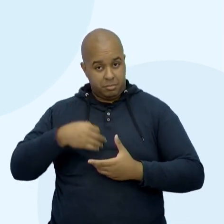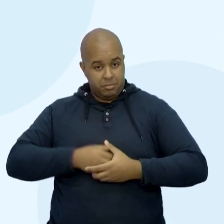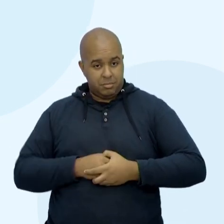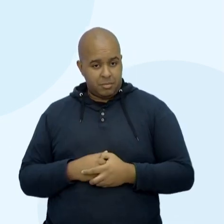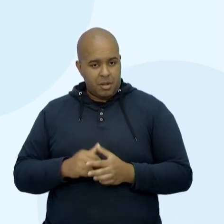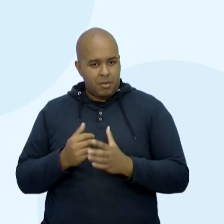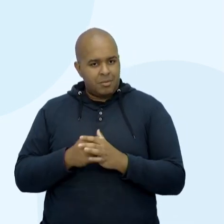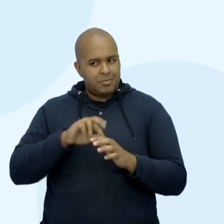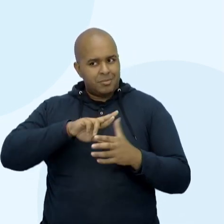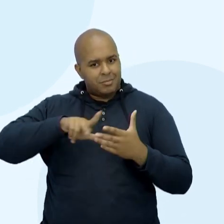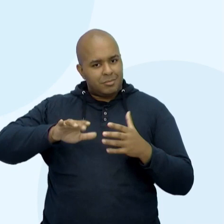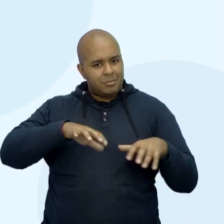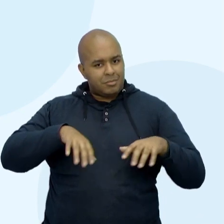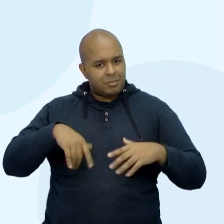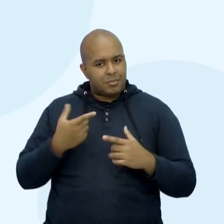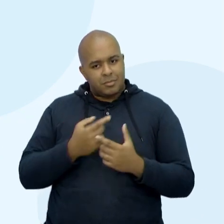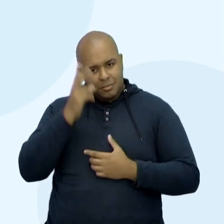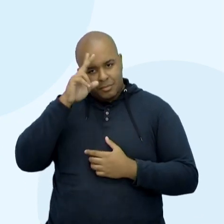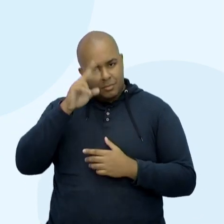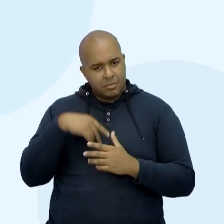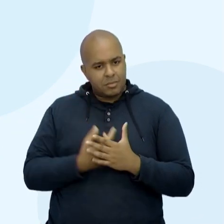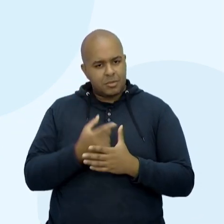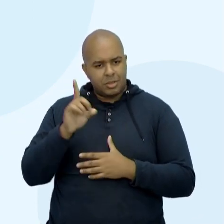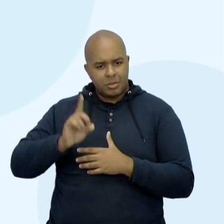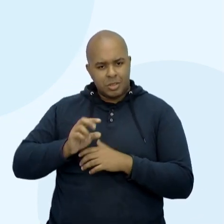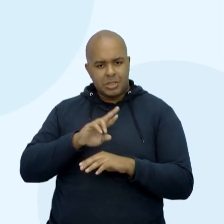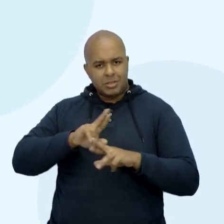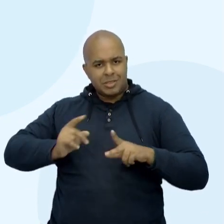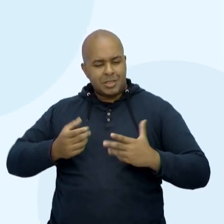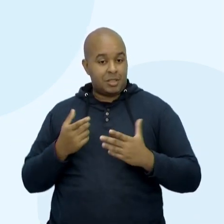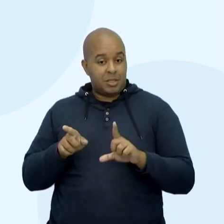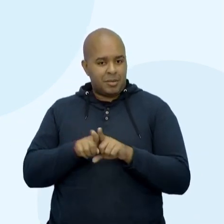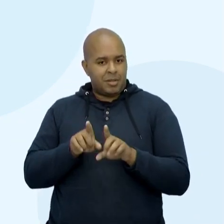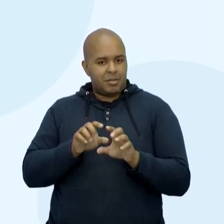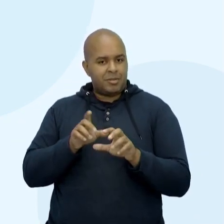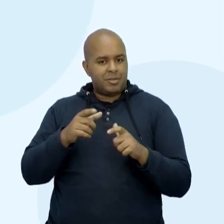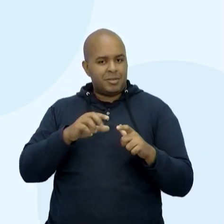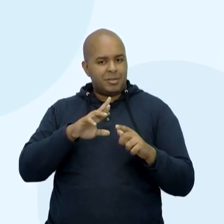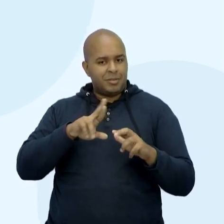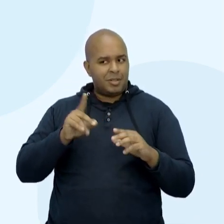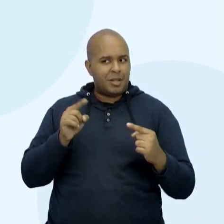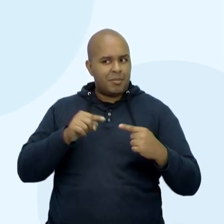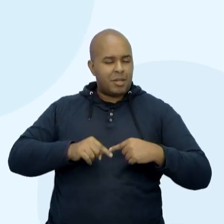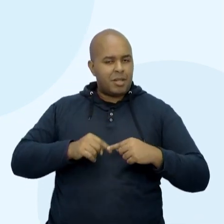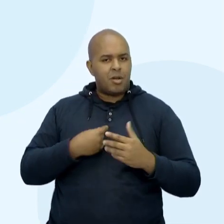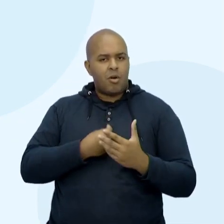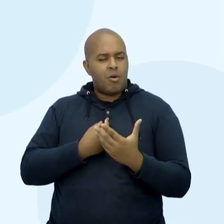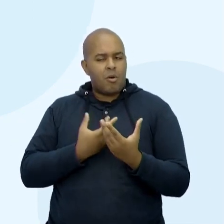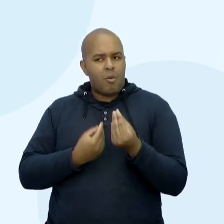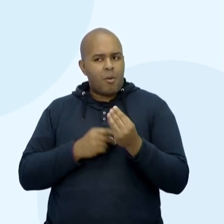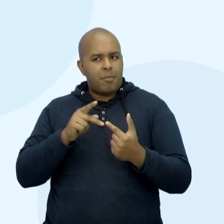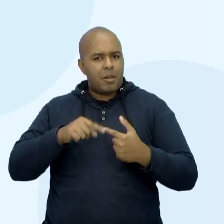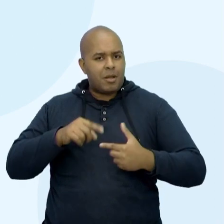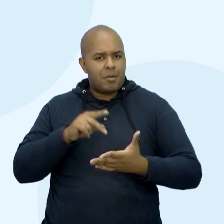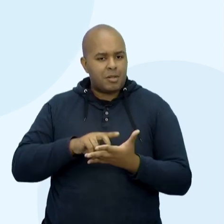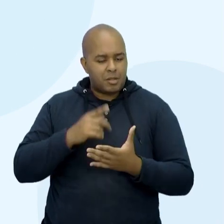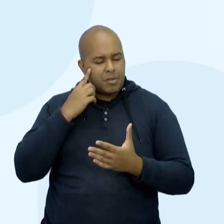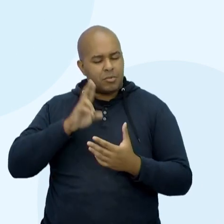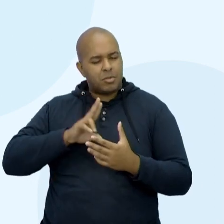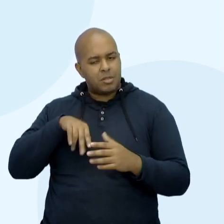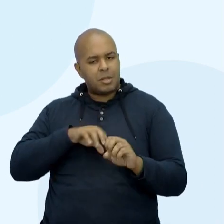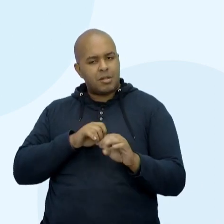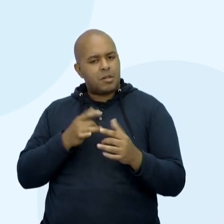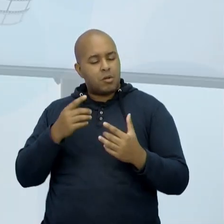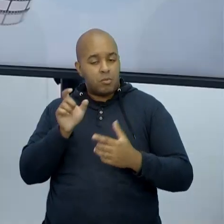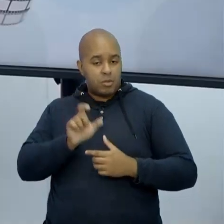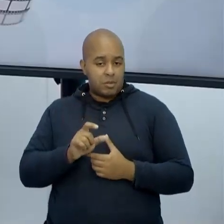brasileiros de diversos períodos da nossa história, de diretores diferentes e com diferentes abordagens da realidade. Você pode usar essa aula que eu postei aqui